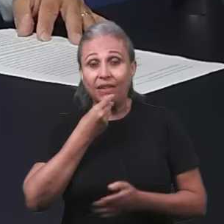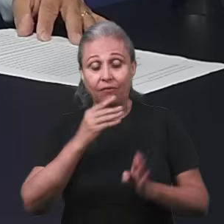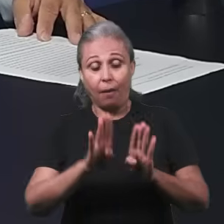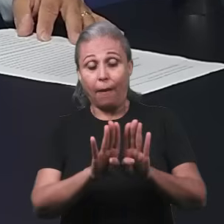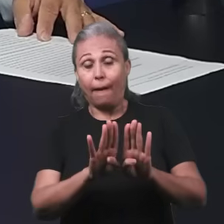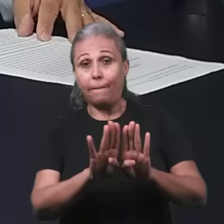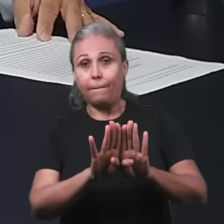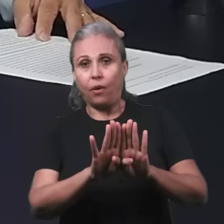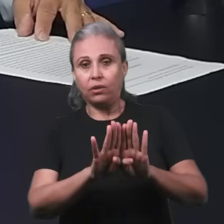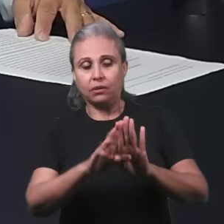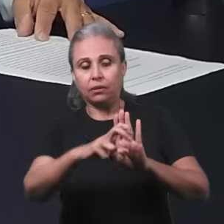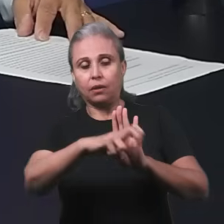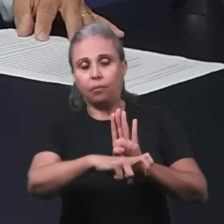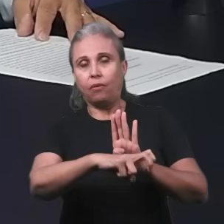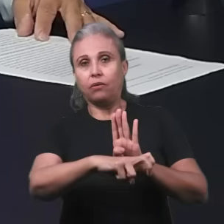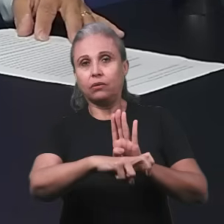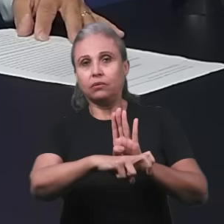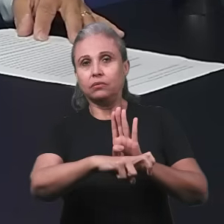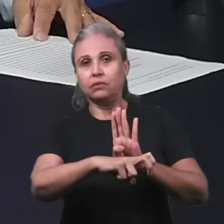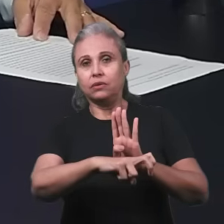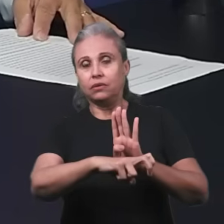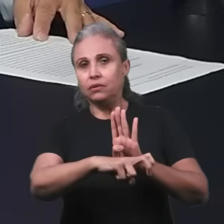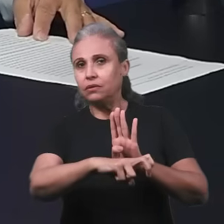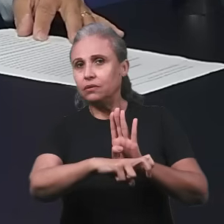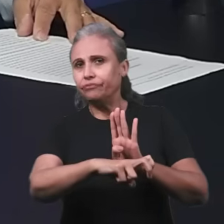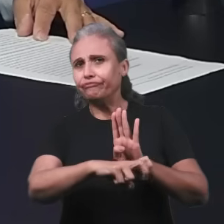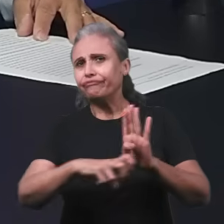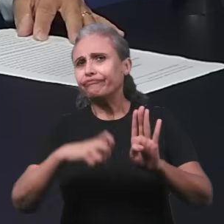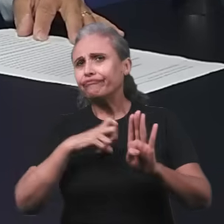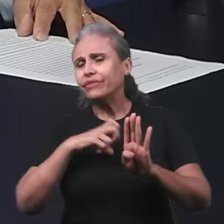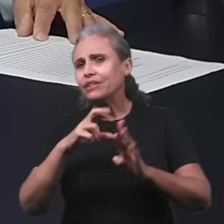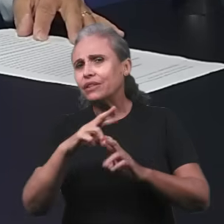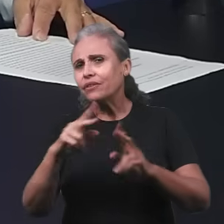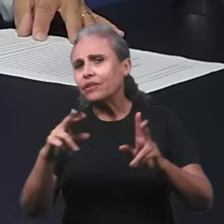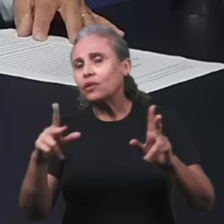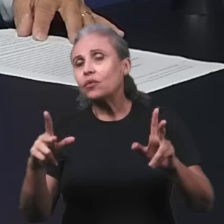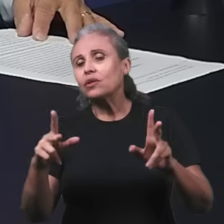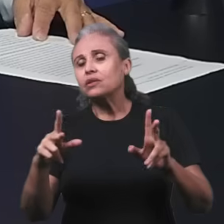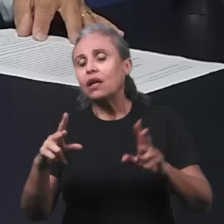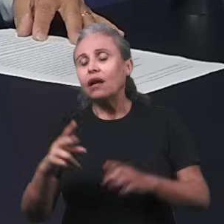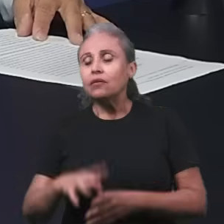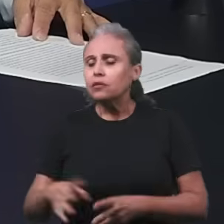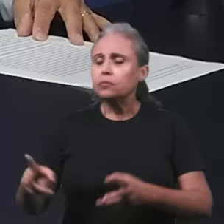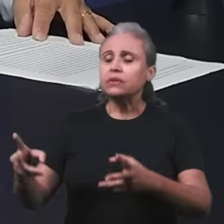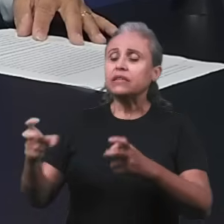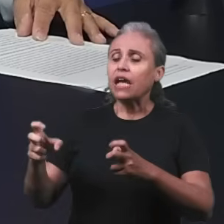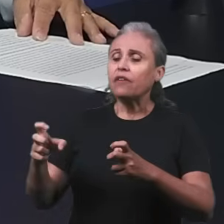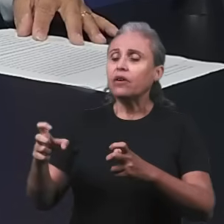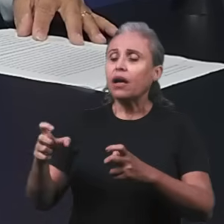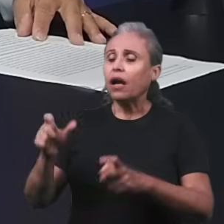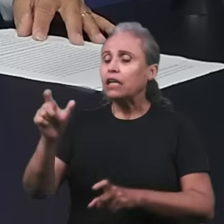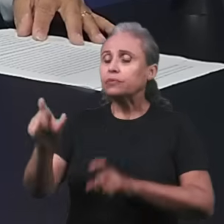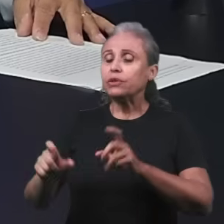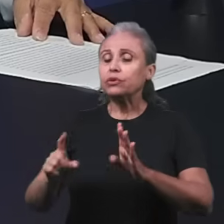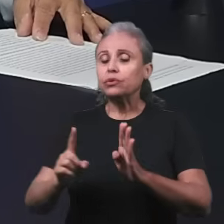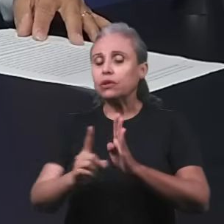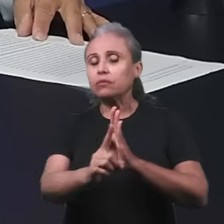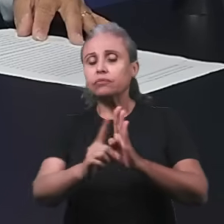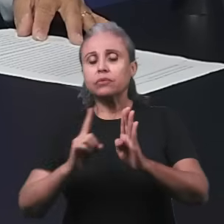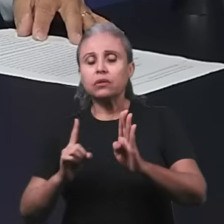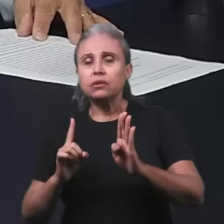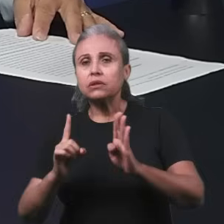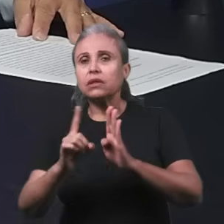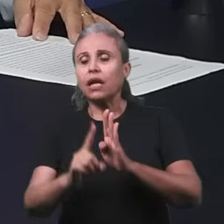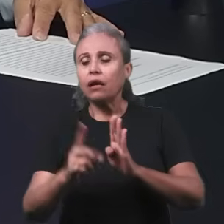alguma coisa, ele ouve algum barulho, né? Ele vê as pessoas entrando e saindo. Então, o que é isso? Ele vê